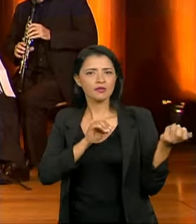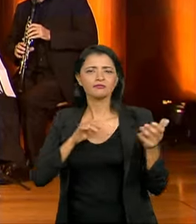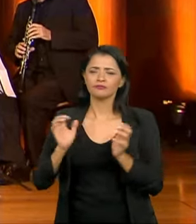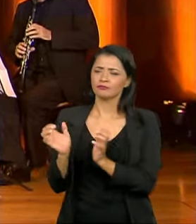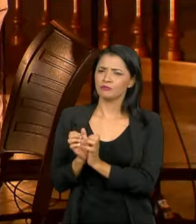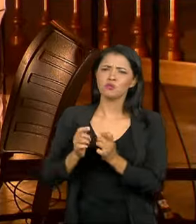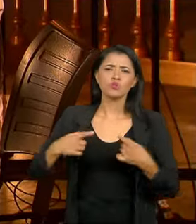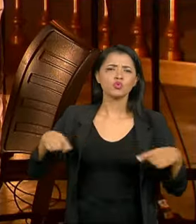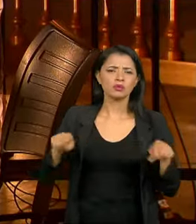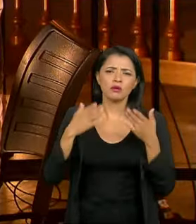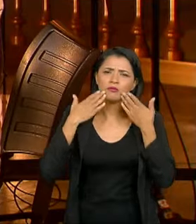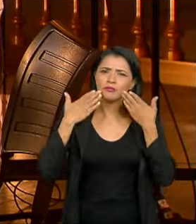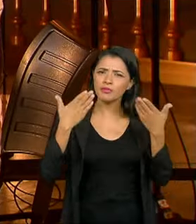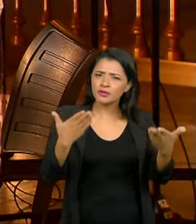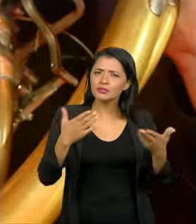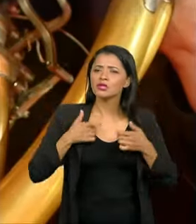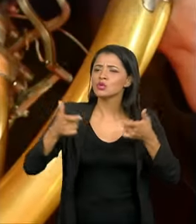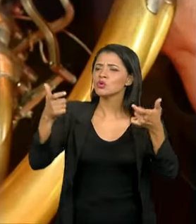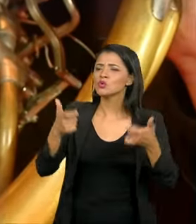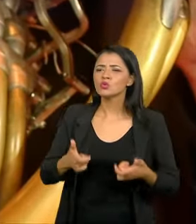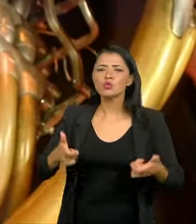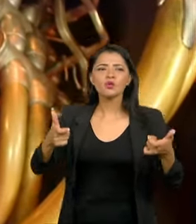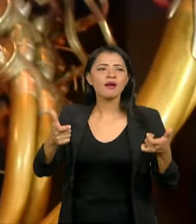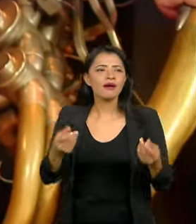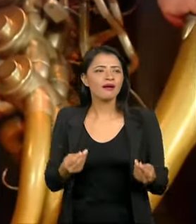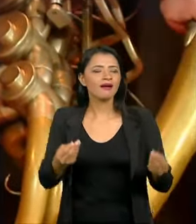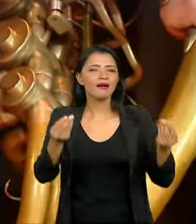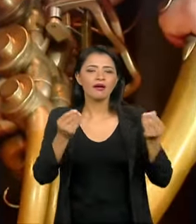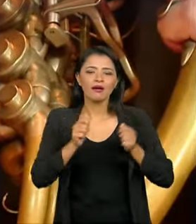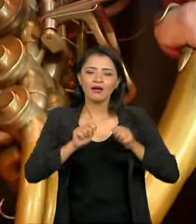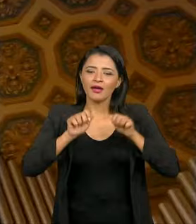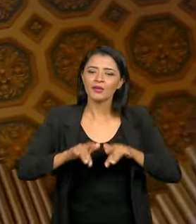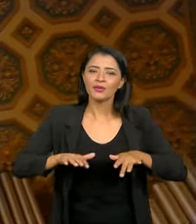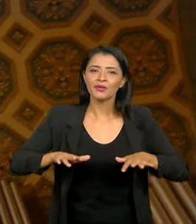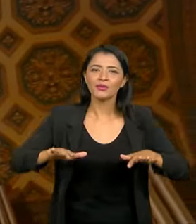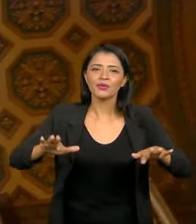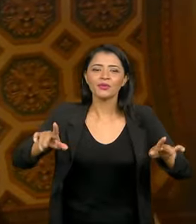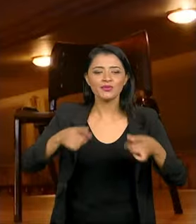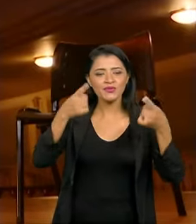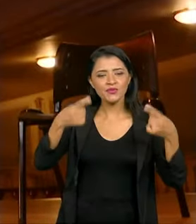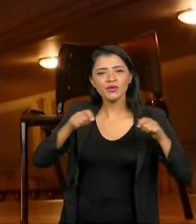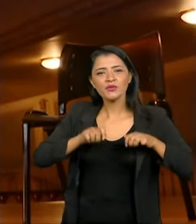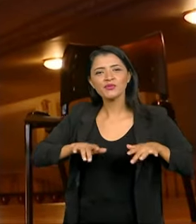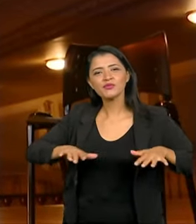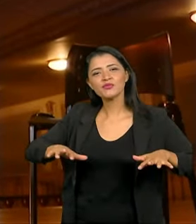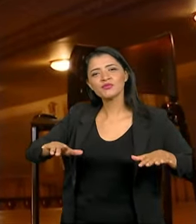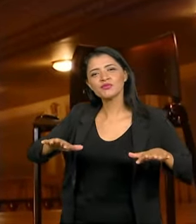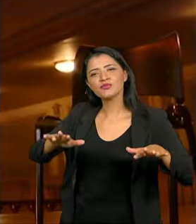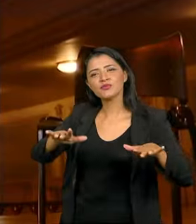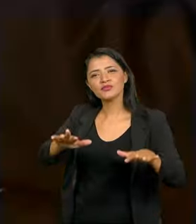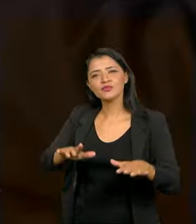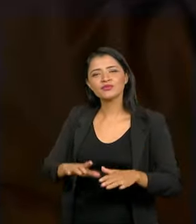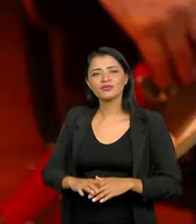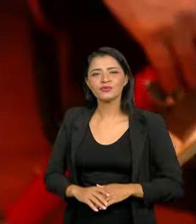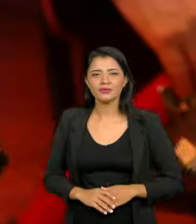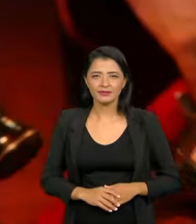Conjuntos musicais se apresentam em espaços onde a música reverbera.